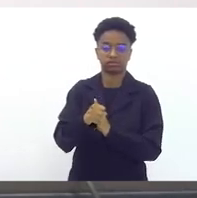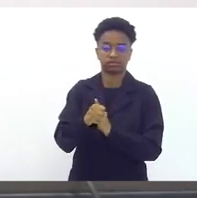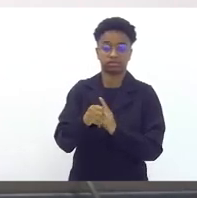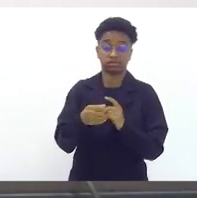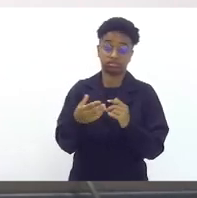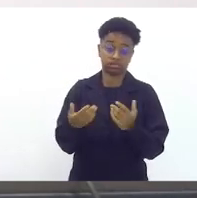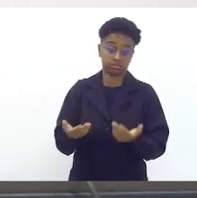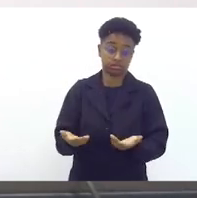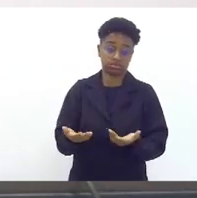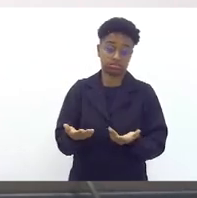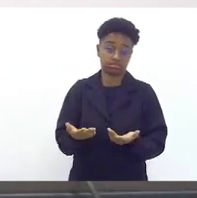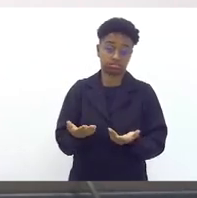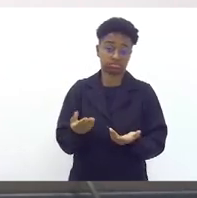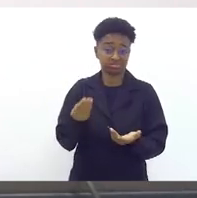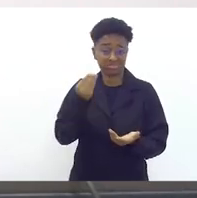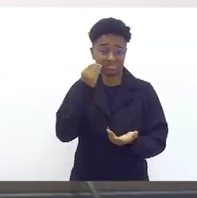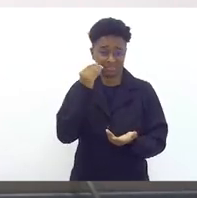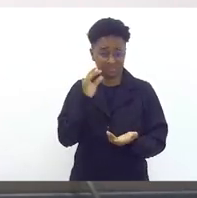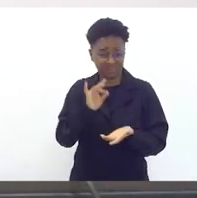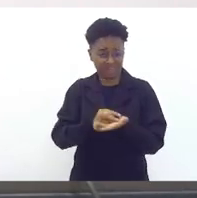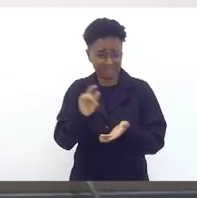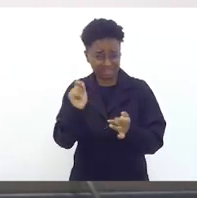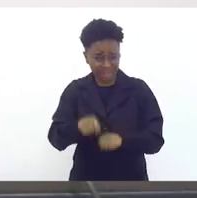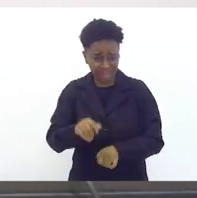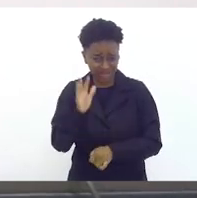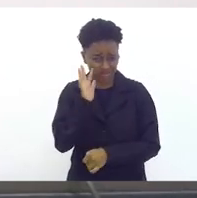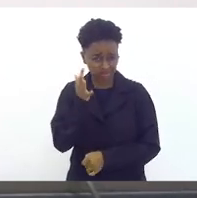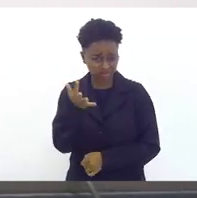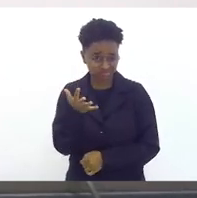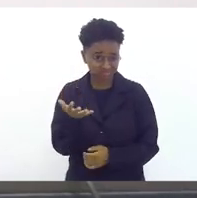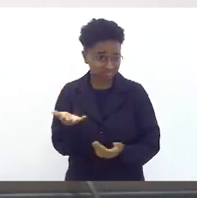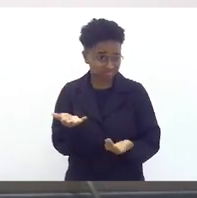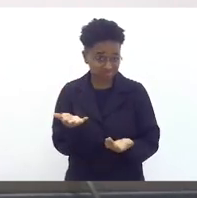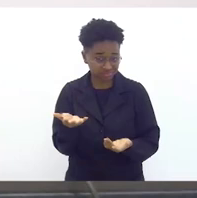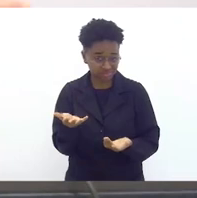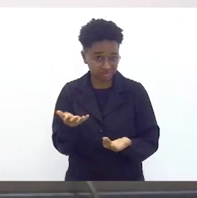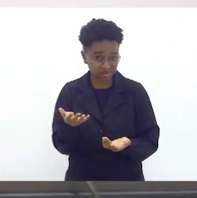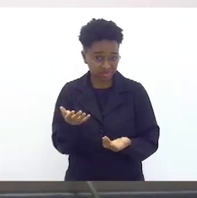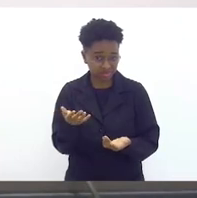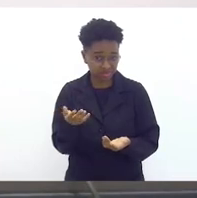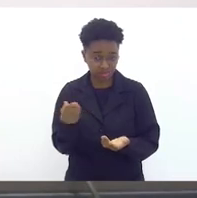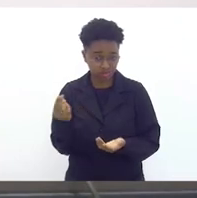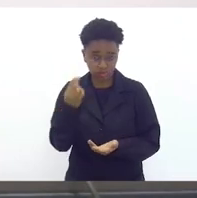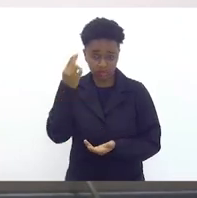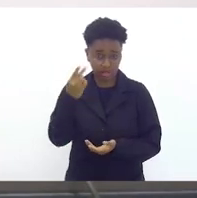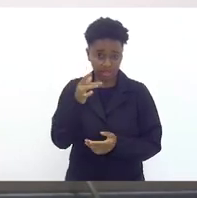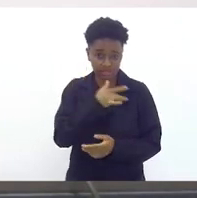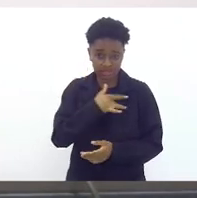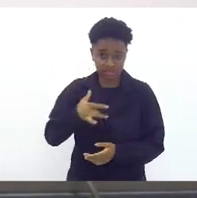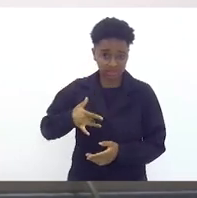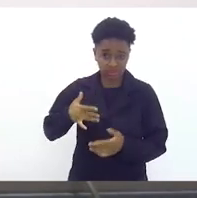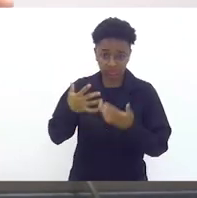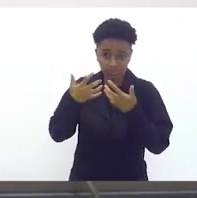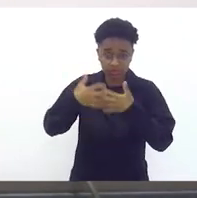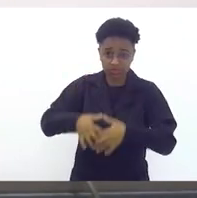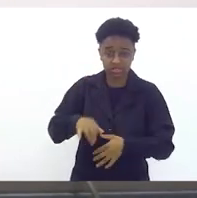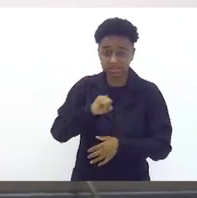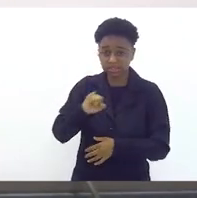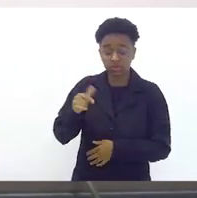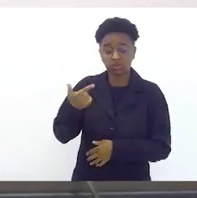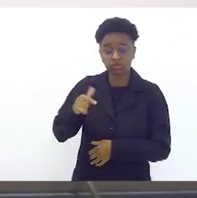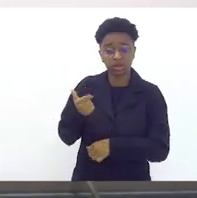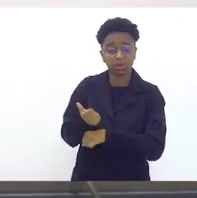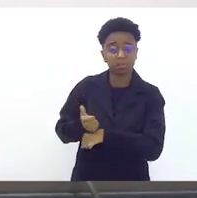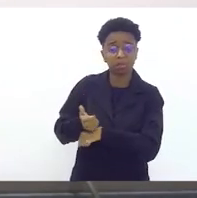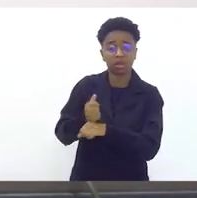como isso pudesse ser solução. Né? Não há como a saúde funcionar sem um plano de